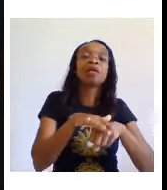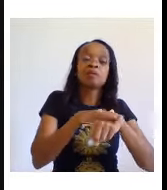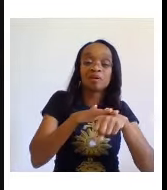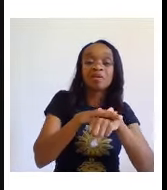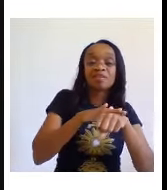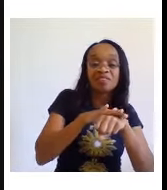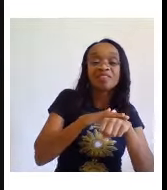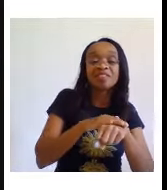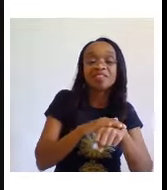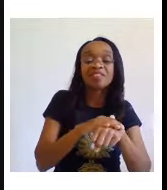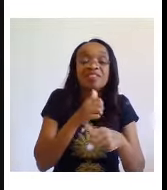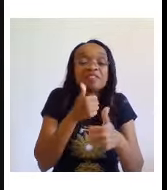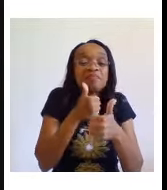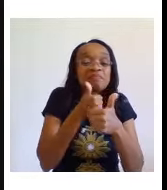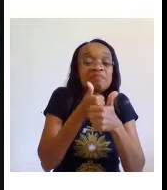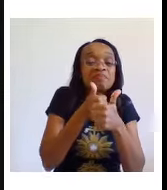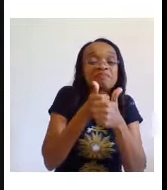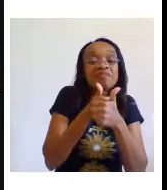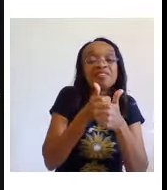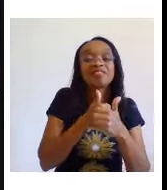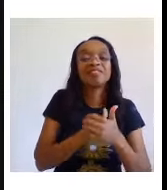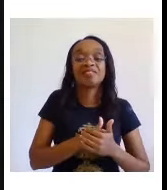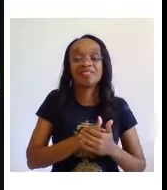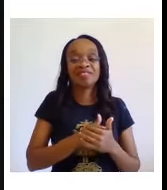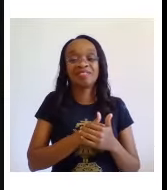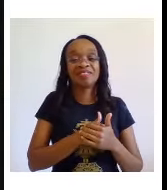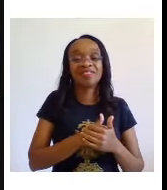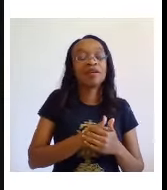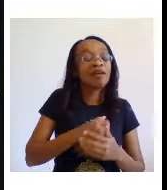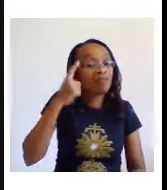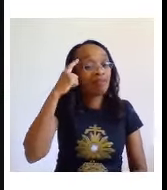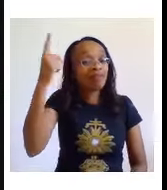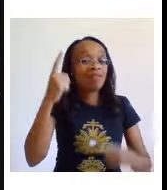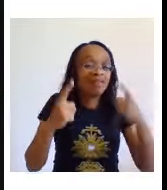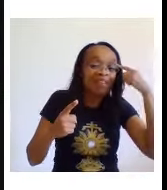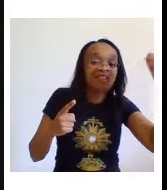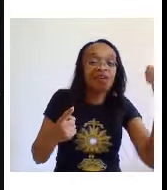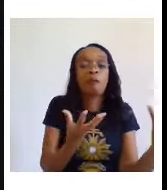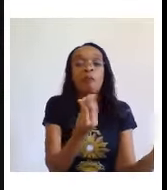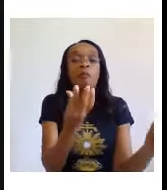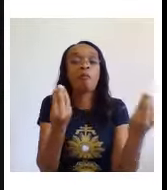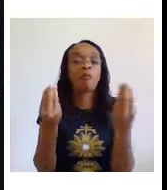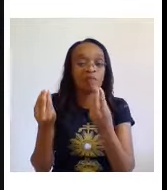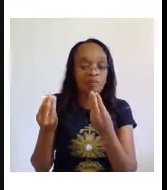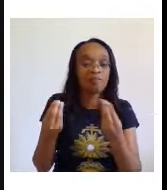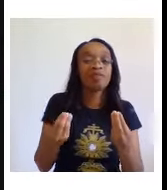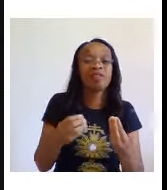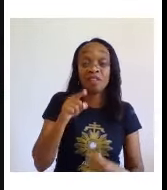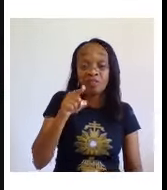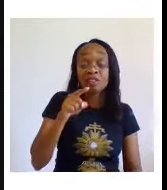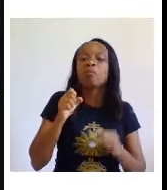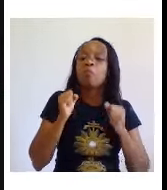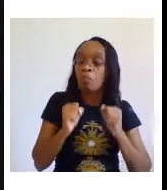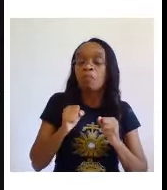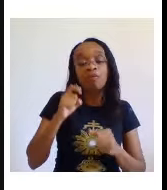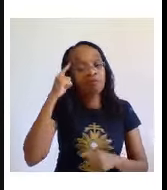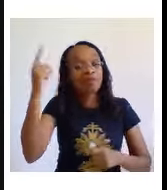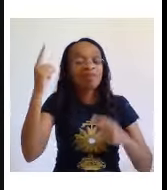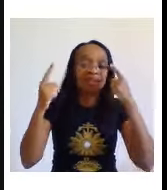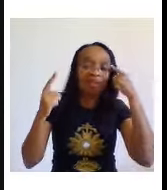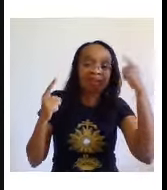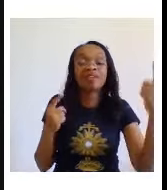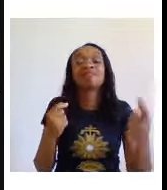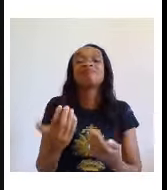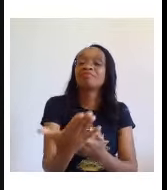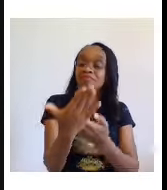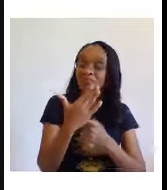mais pertinho. Porque a gente tem muita coisa para fazer, muitas ideias e muitas. E vocês podem dar ideias também, né? A